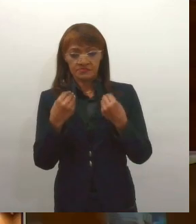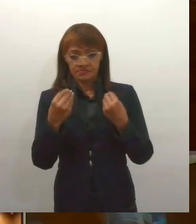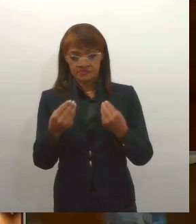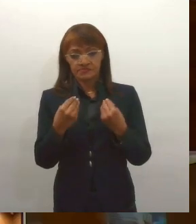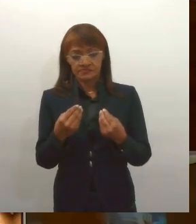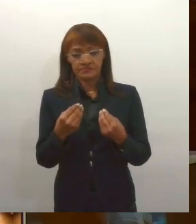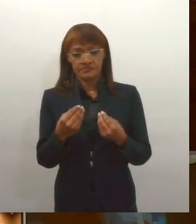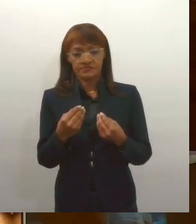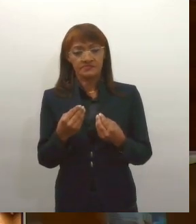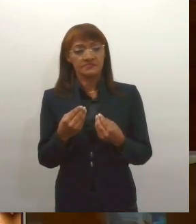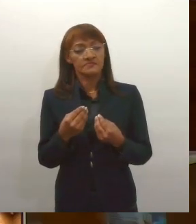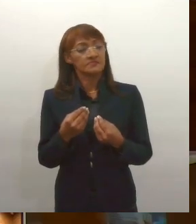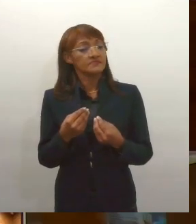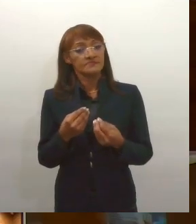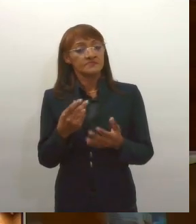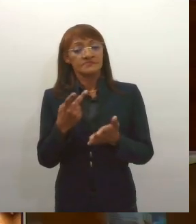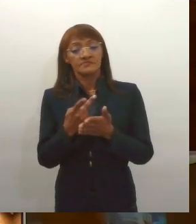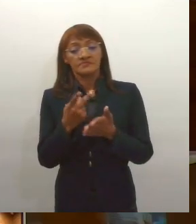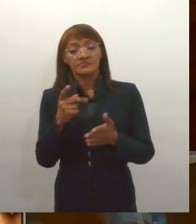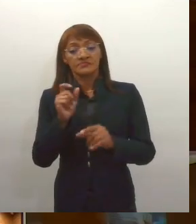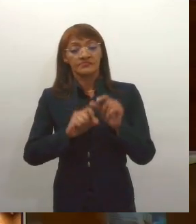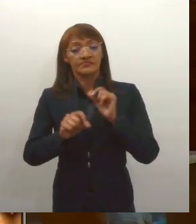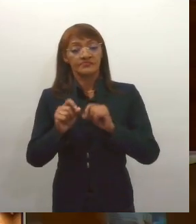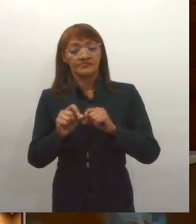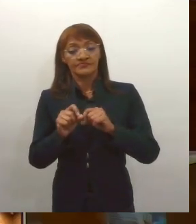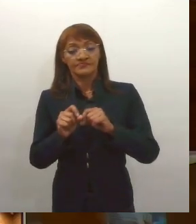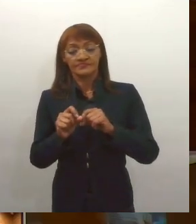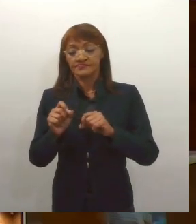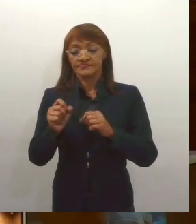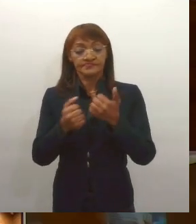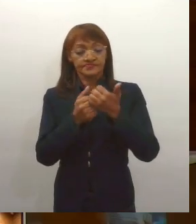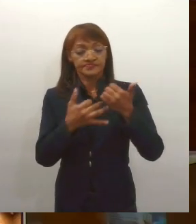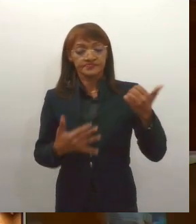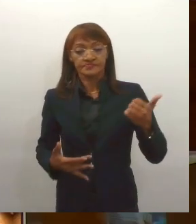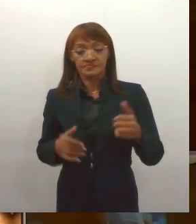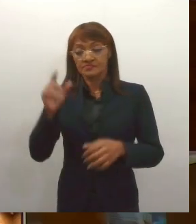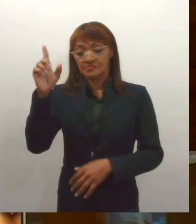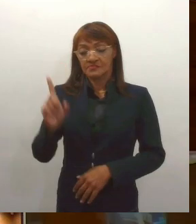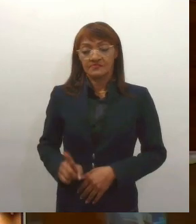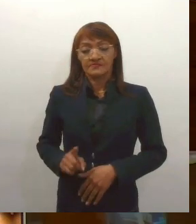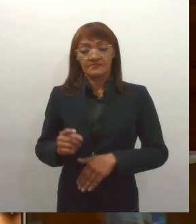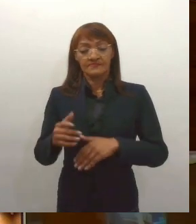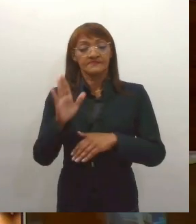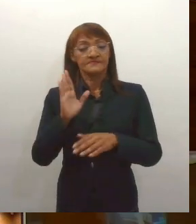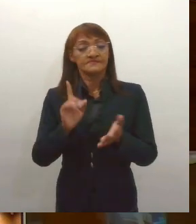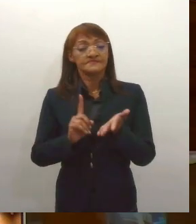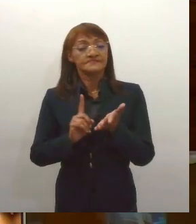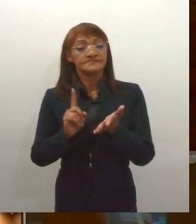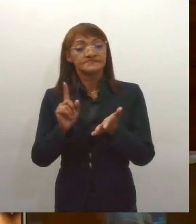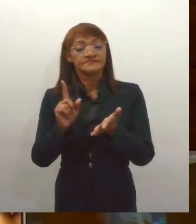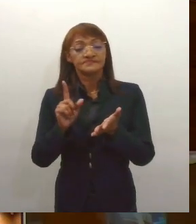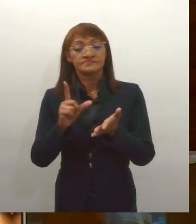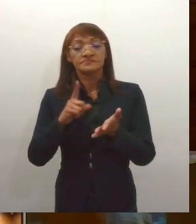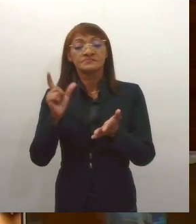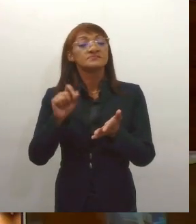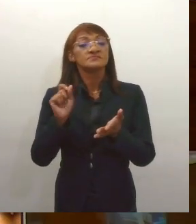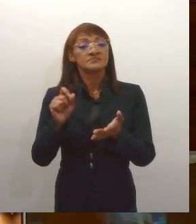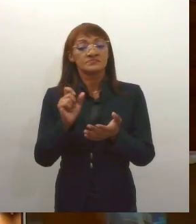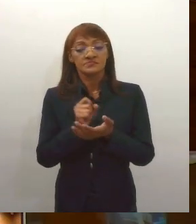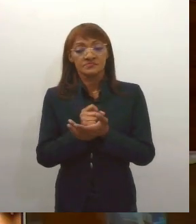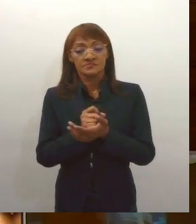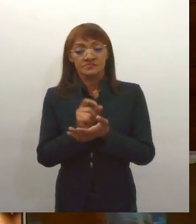Instituto Federal de Sergipe o if de Sergipe fez foi presidente fazer um encontro me convidou e